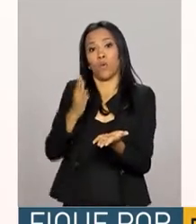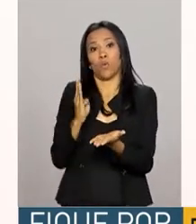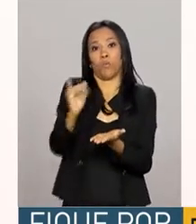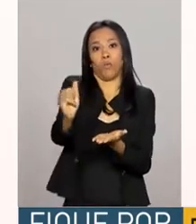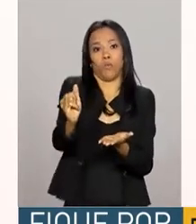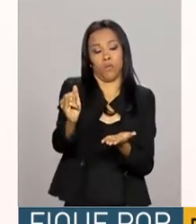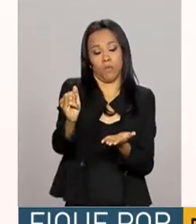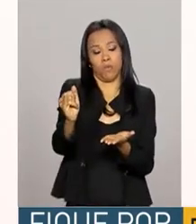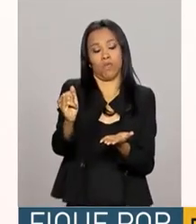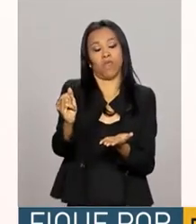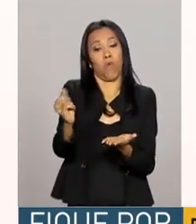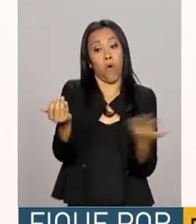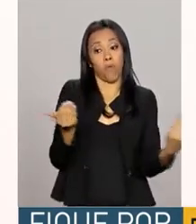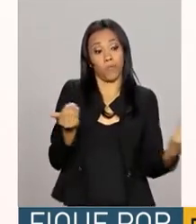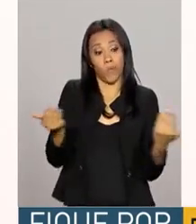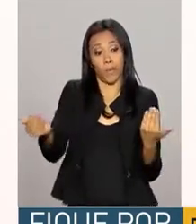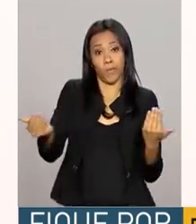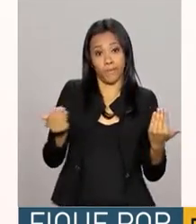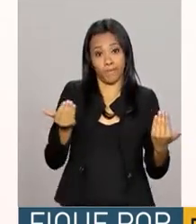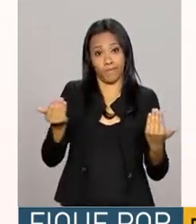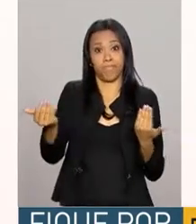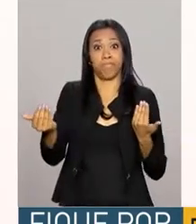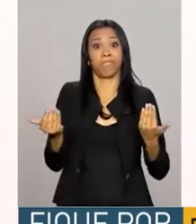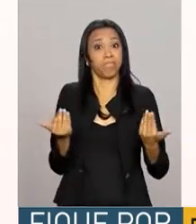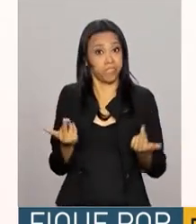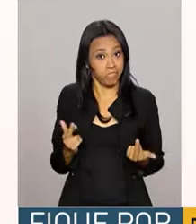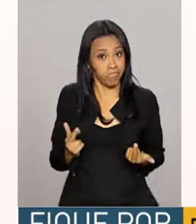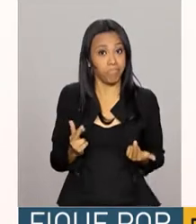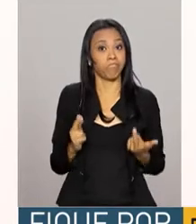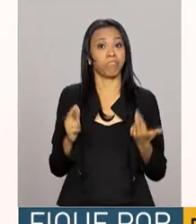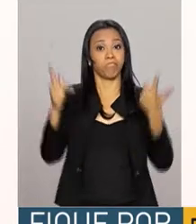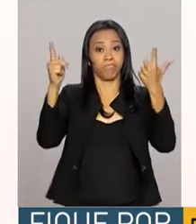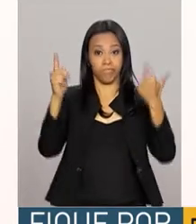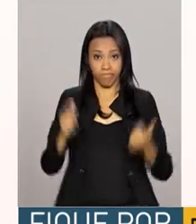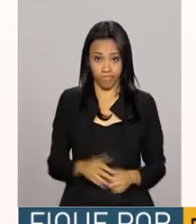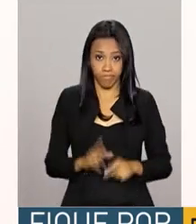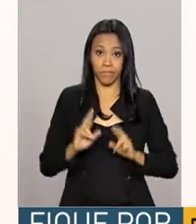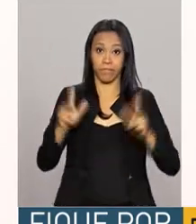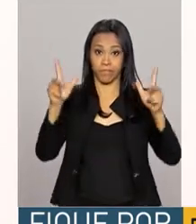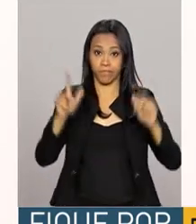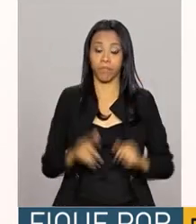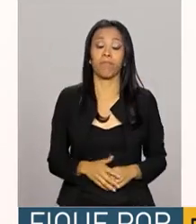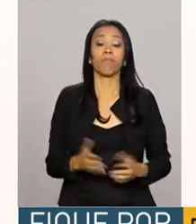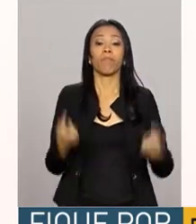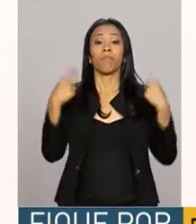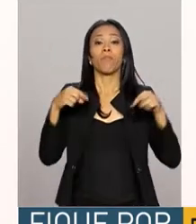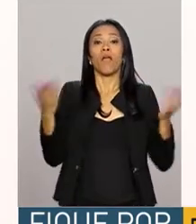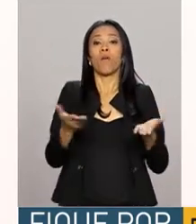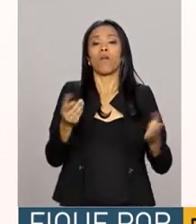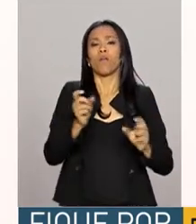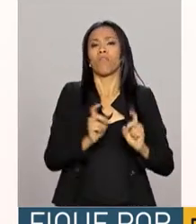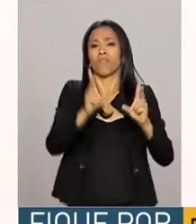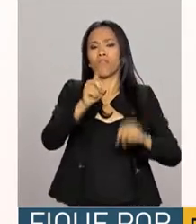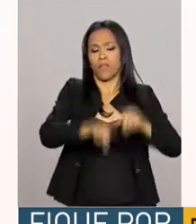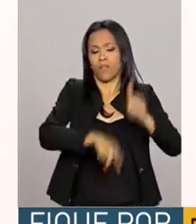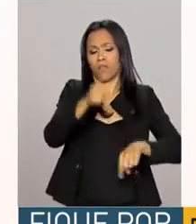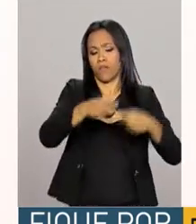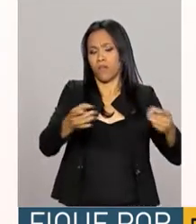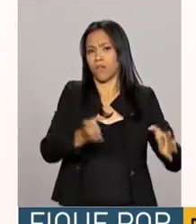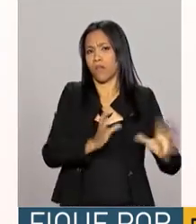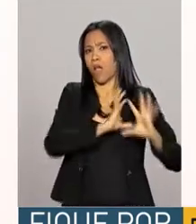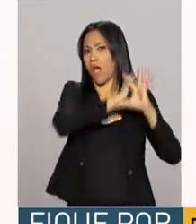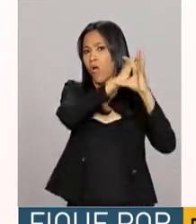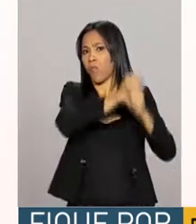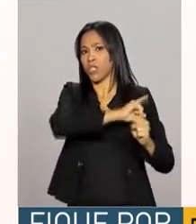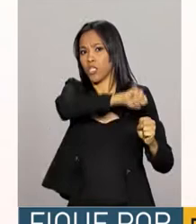vejam as diferenças não é o salto as exportações no acumulado de janeiro a maio